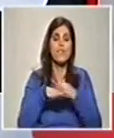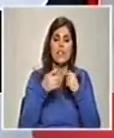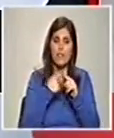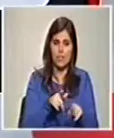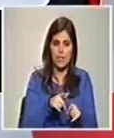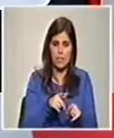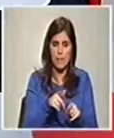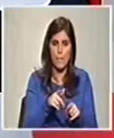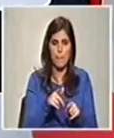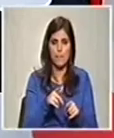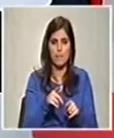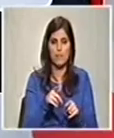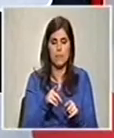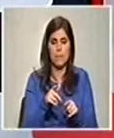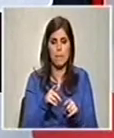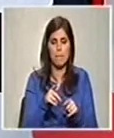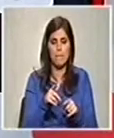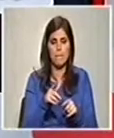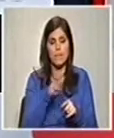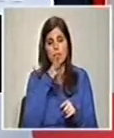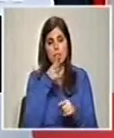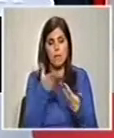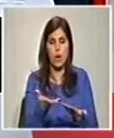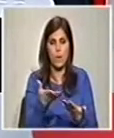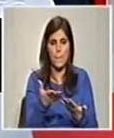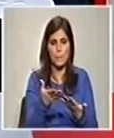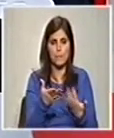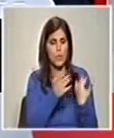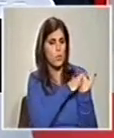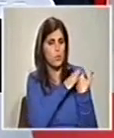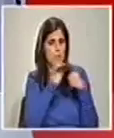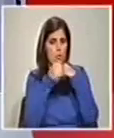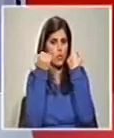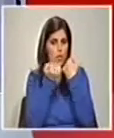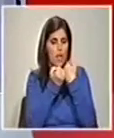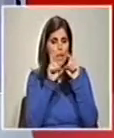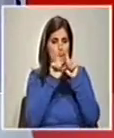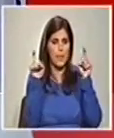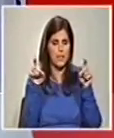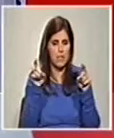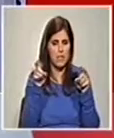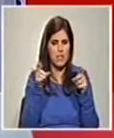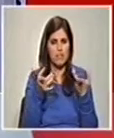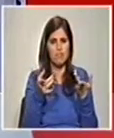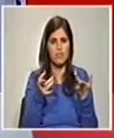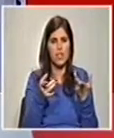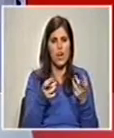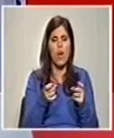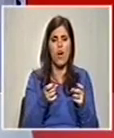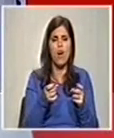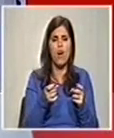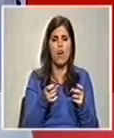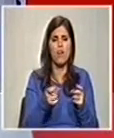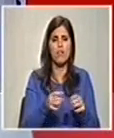essas medidas, como é que me estava a dar agora de exemplo de responsabilidade social das empresas, é contraproducente depois em relação ao seu desempenho